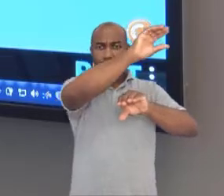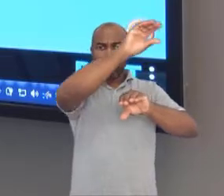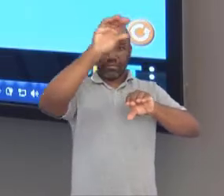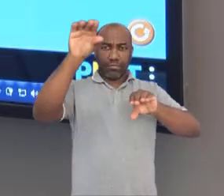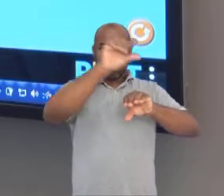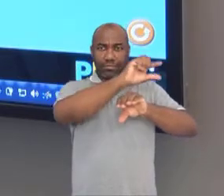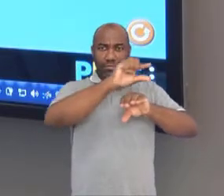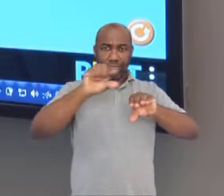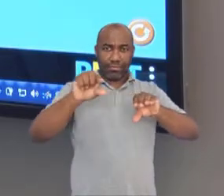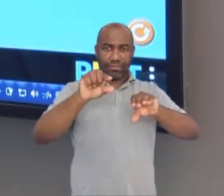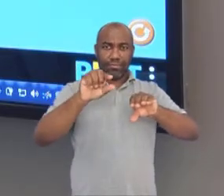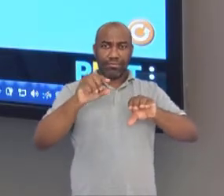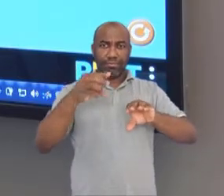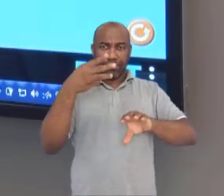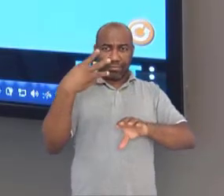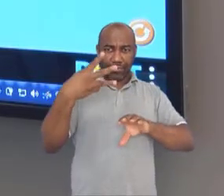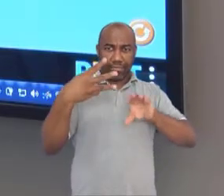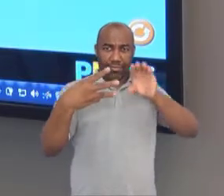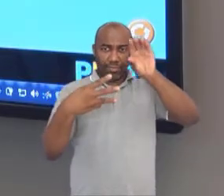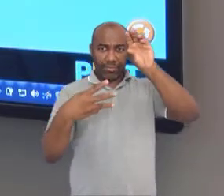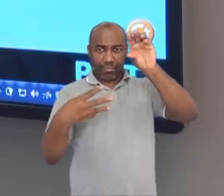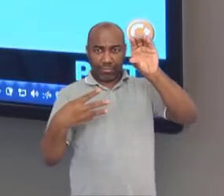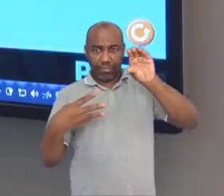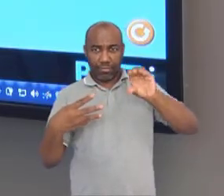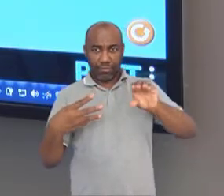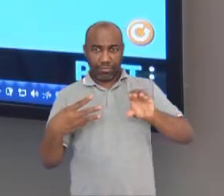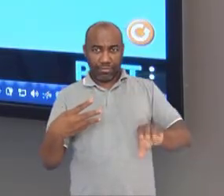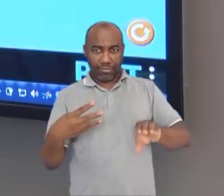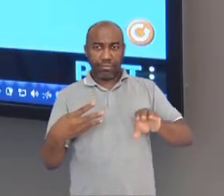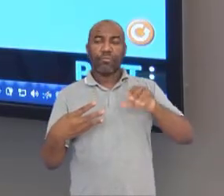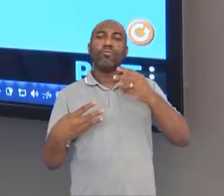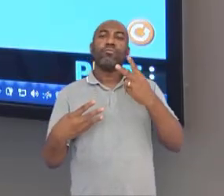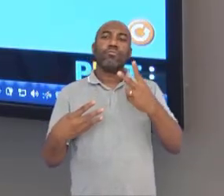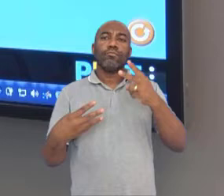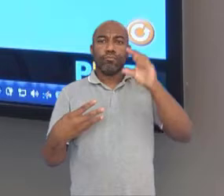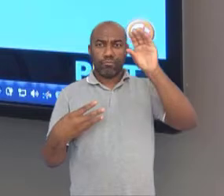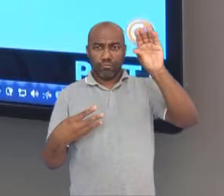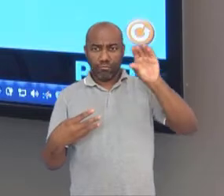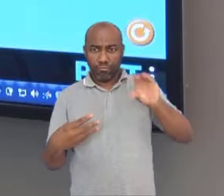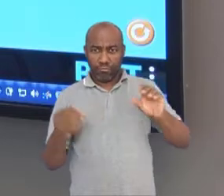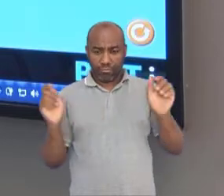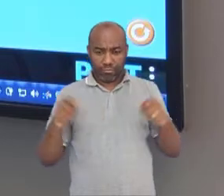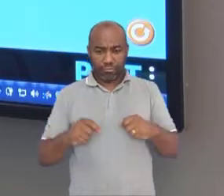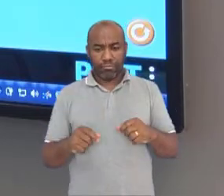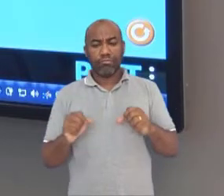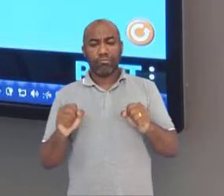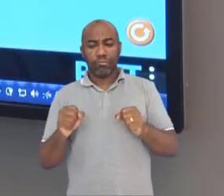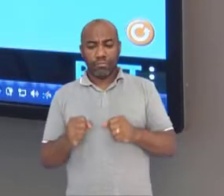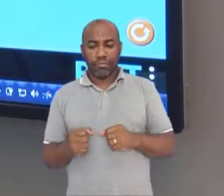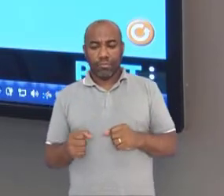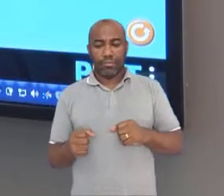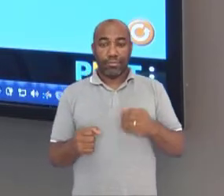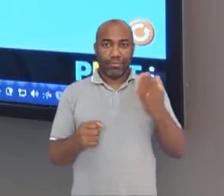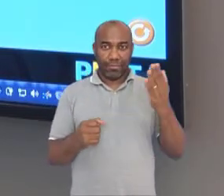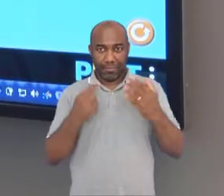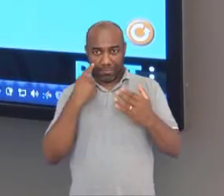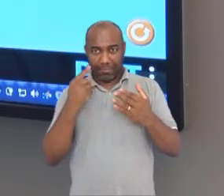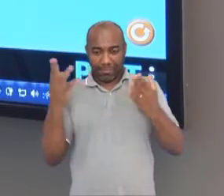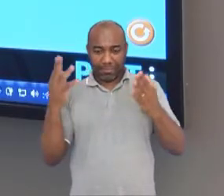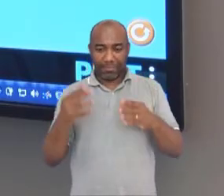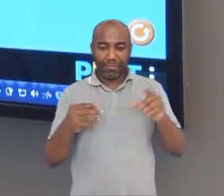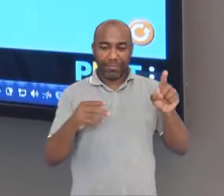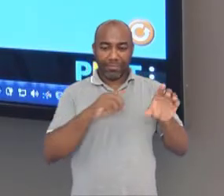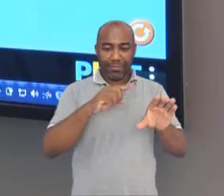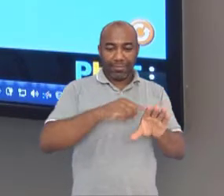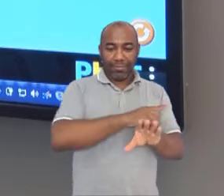É. Muito bem. Essa é a minha bateria. Veja que quando os elétrons chegam nesse